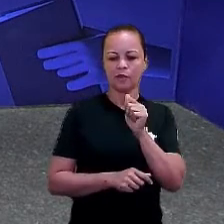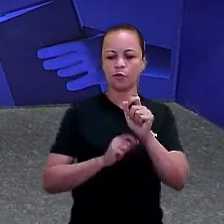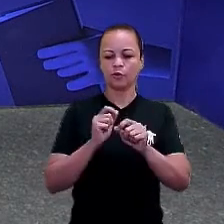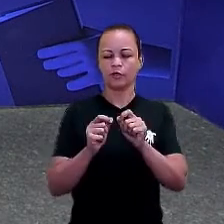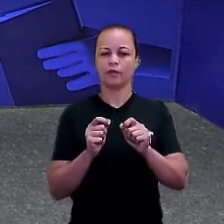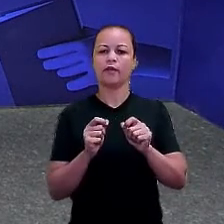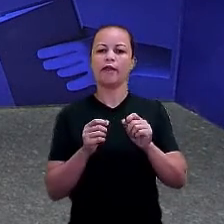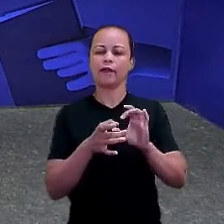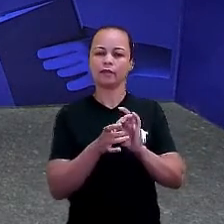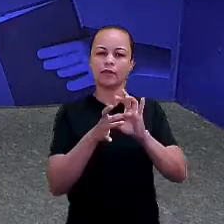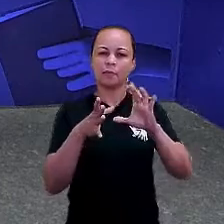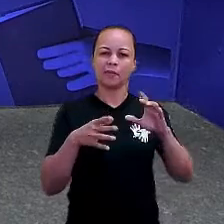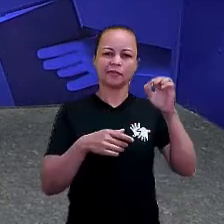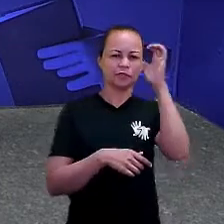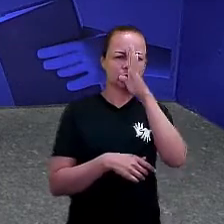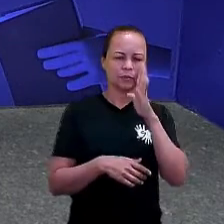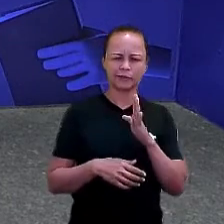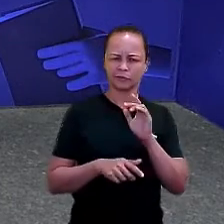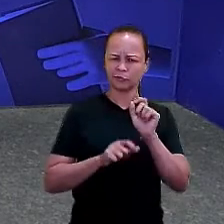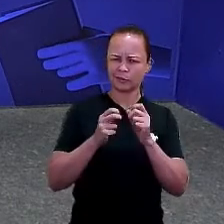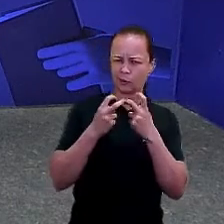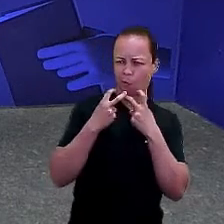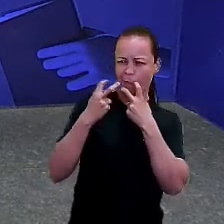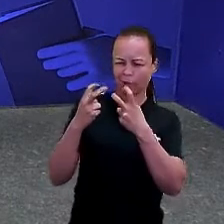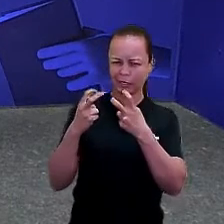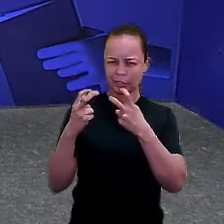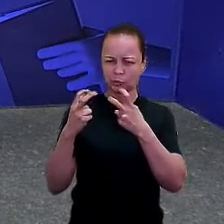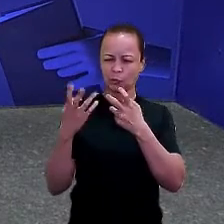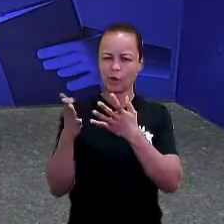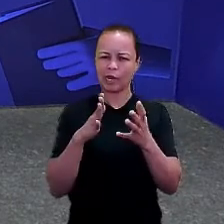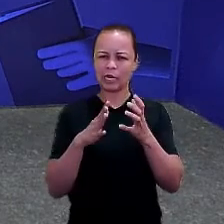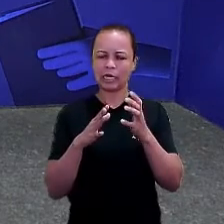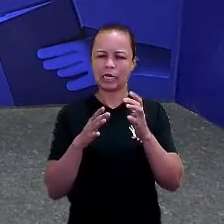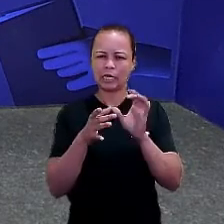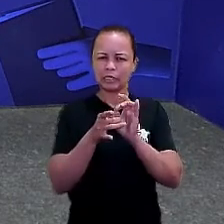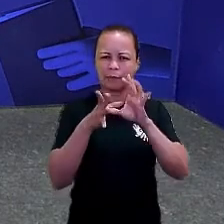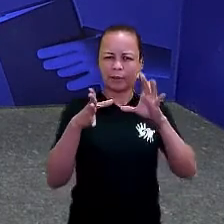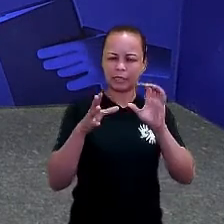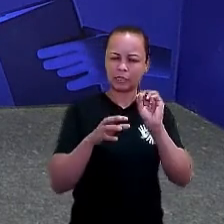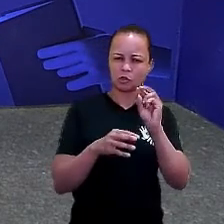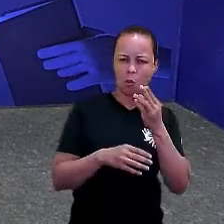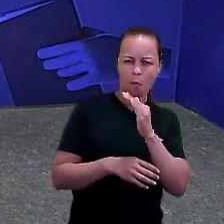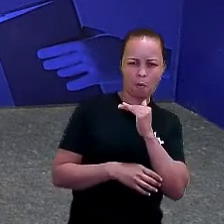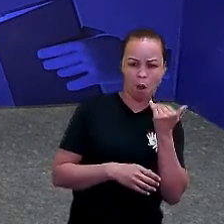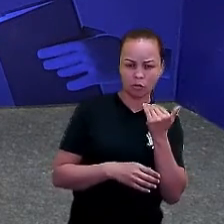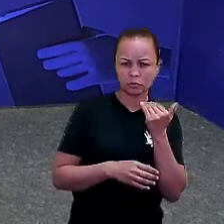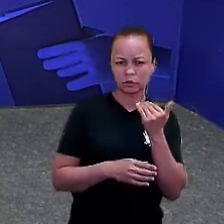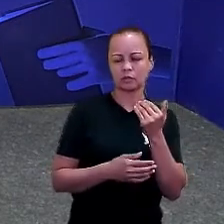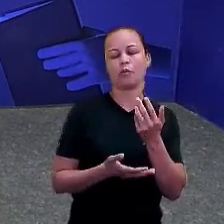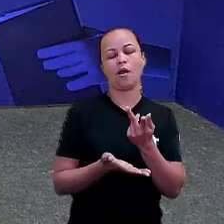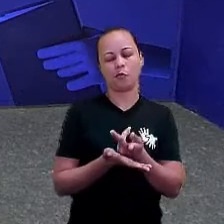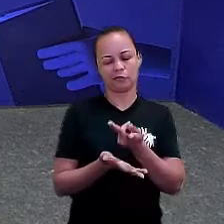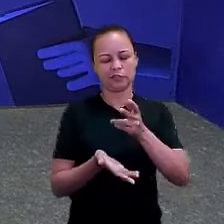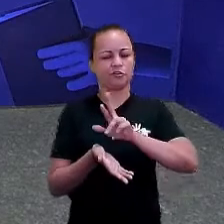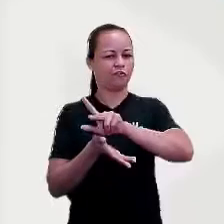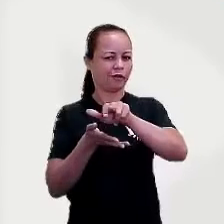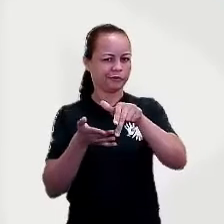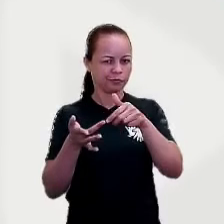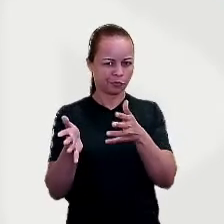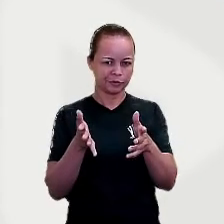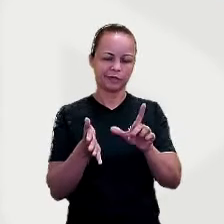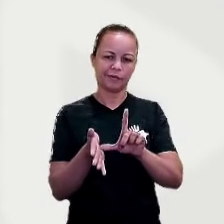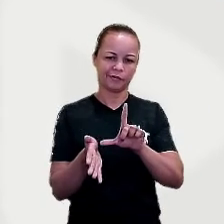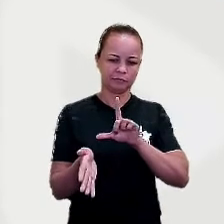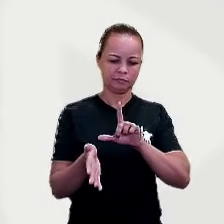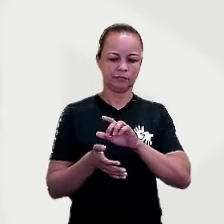não só é naquele grito, independência ou morte, mas teve muitos fatos antes disso, viu? Vamos lá?